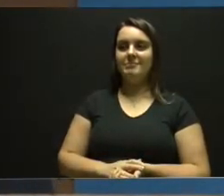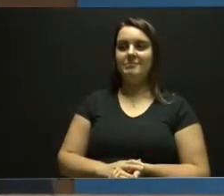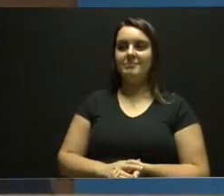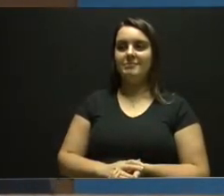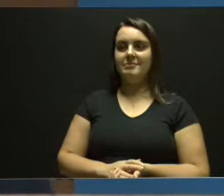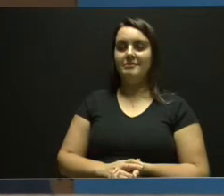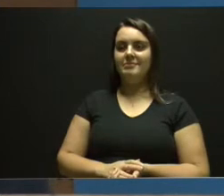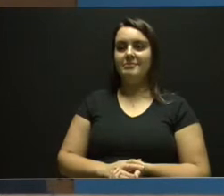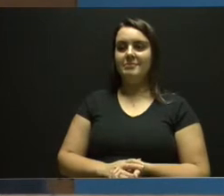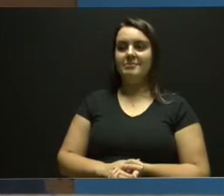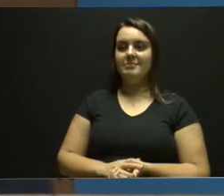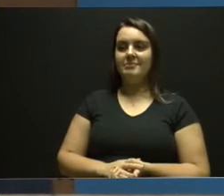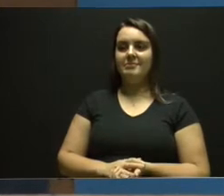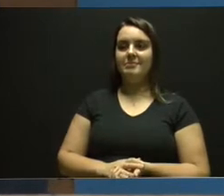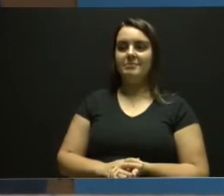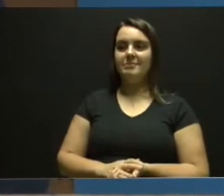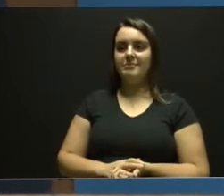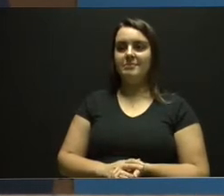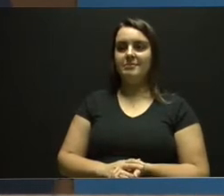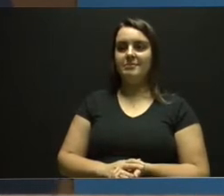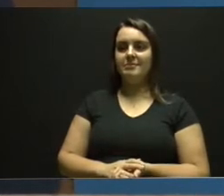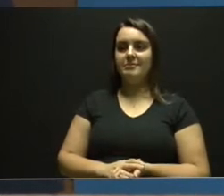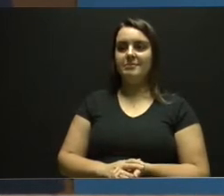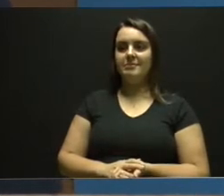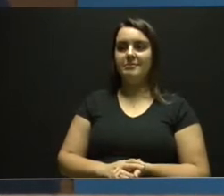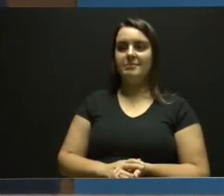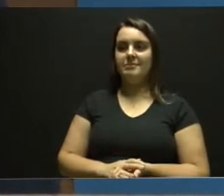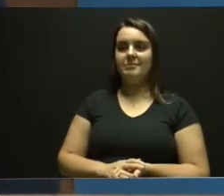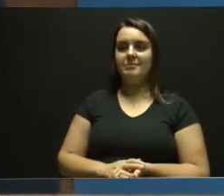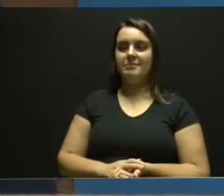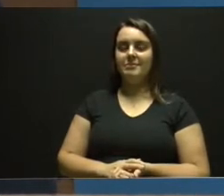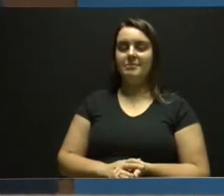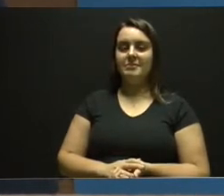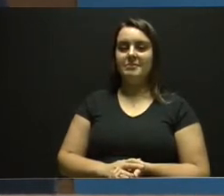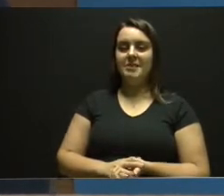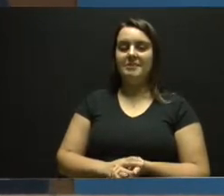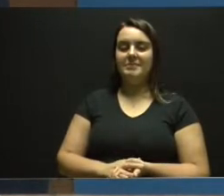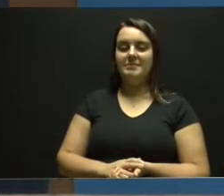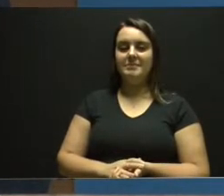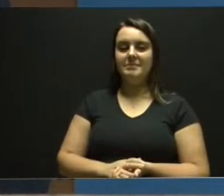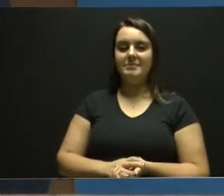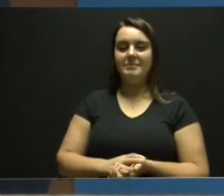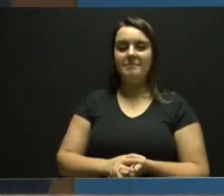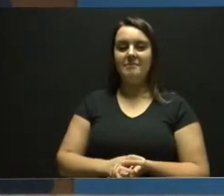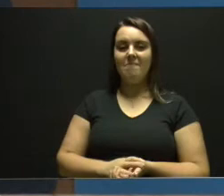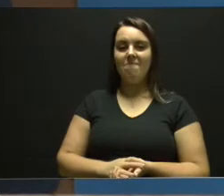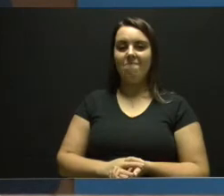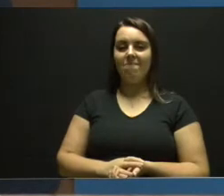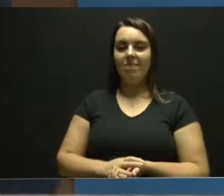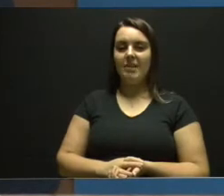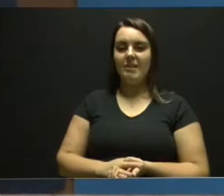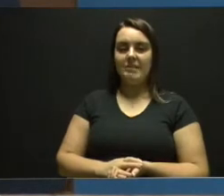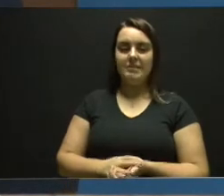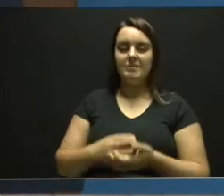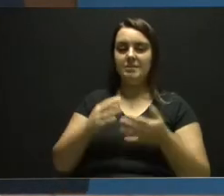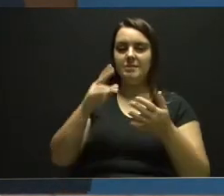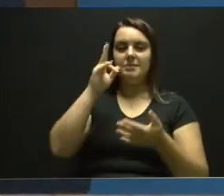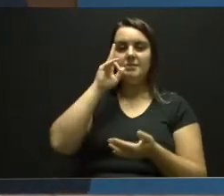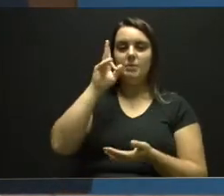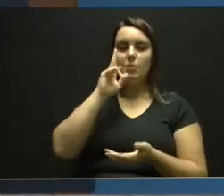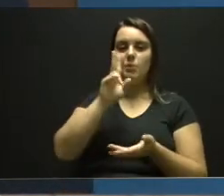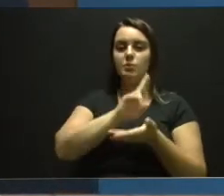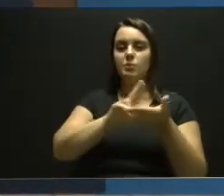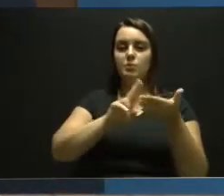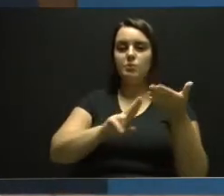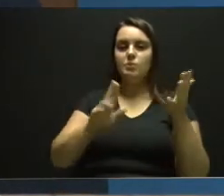o agente sérgio cansado sempre muito tênis dele ea todo o xingu todos que estão aí não vou lembrar de todos os vereadores que